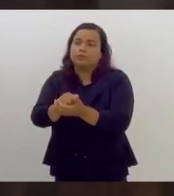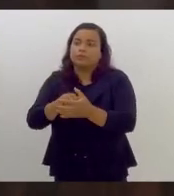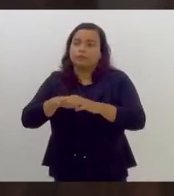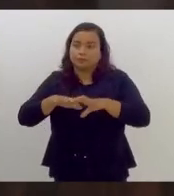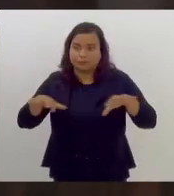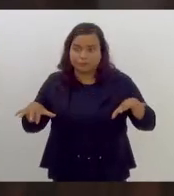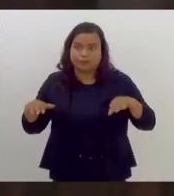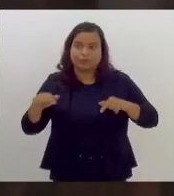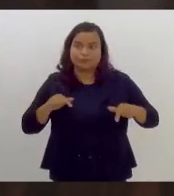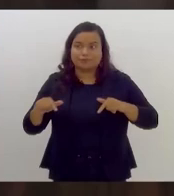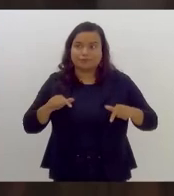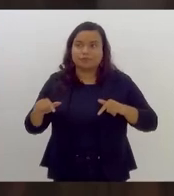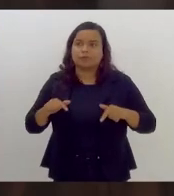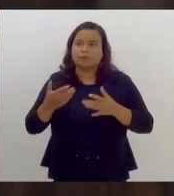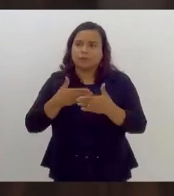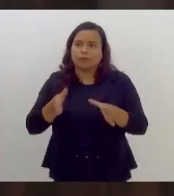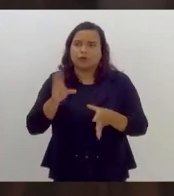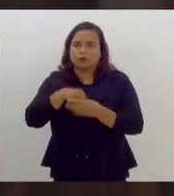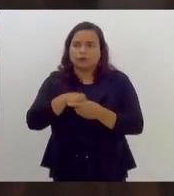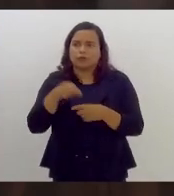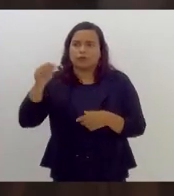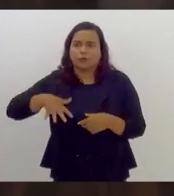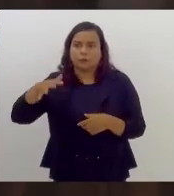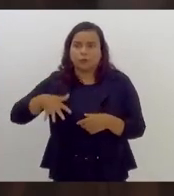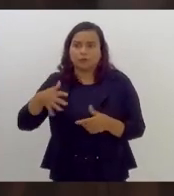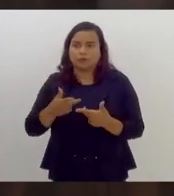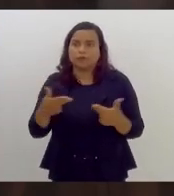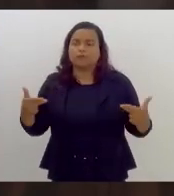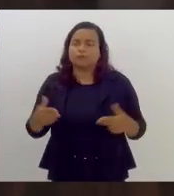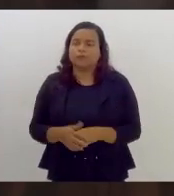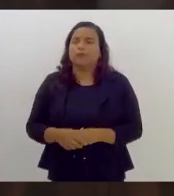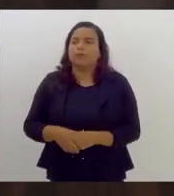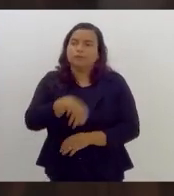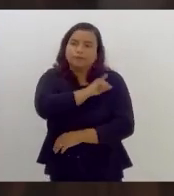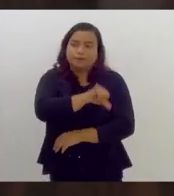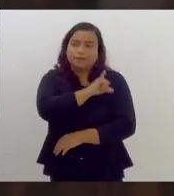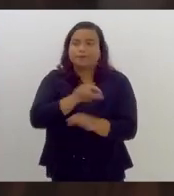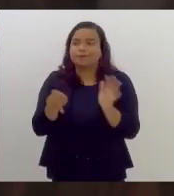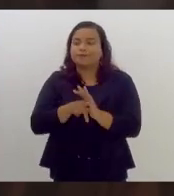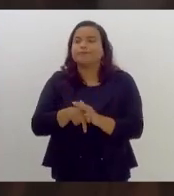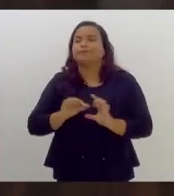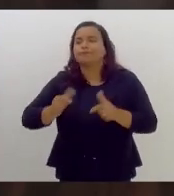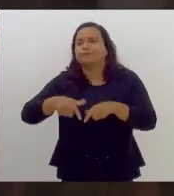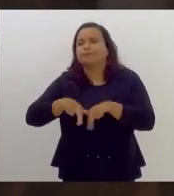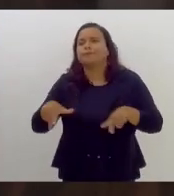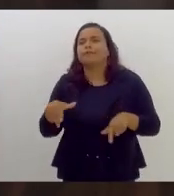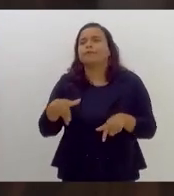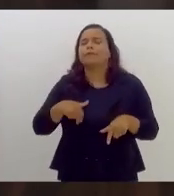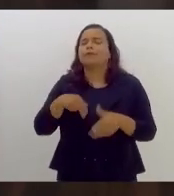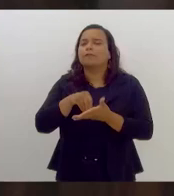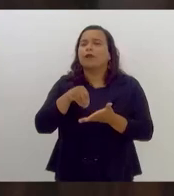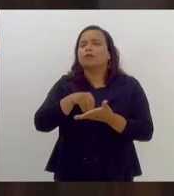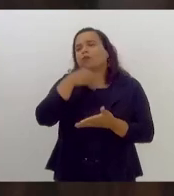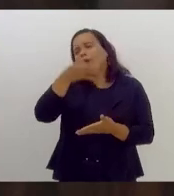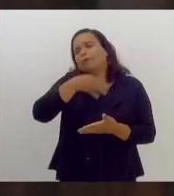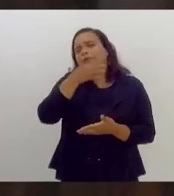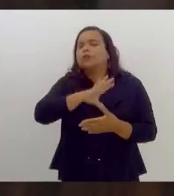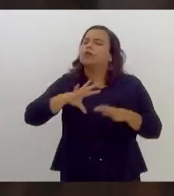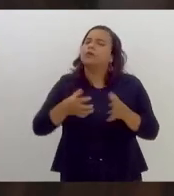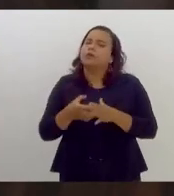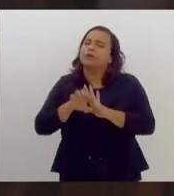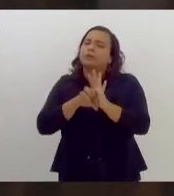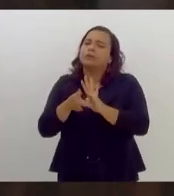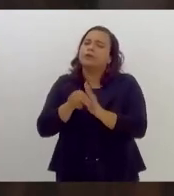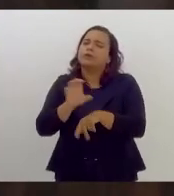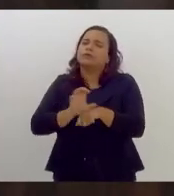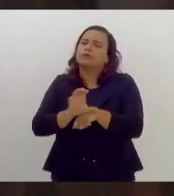separada dos serviços inclusos nos pacotes promocionais ofertados no âmbito do Estado do Rio de Janeiro e da outras providências, pendendo de parecer da Comissão de Emendas